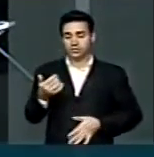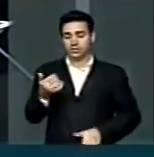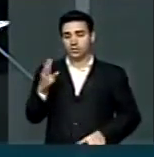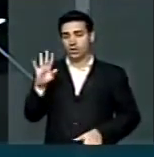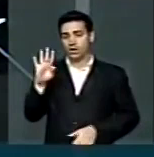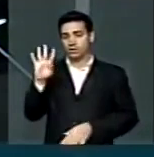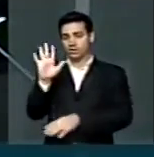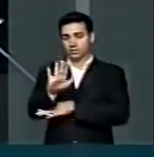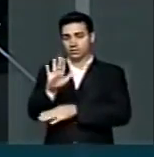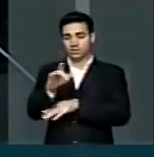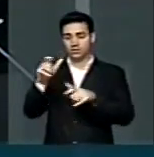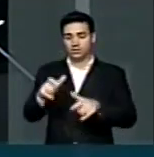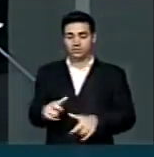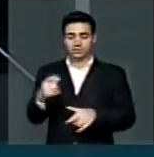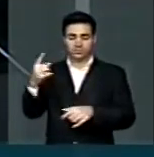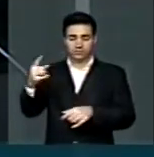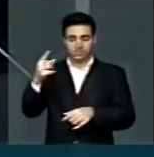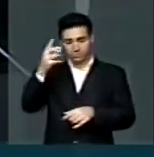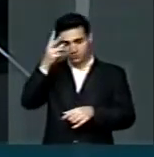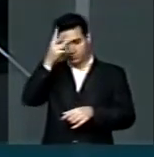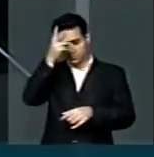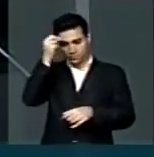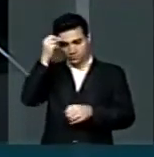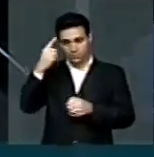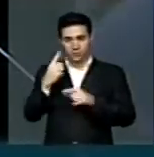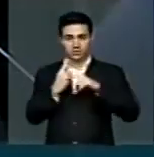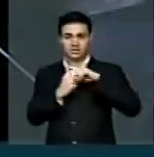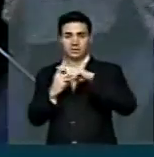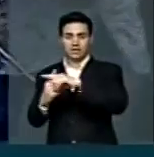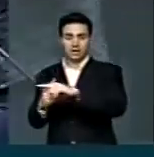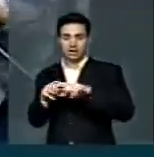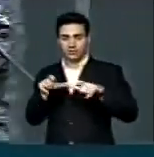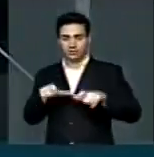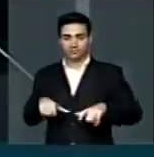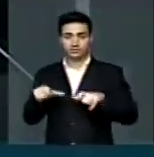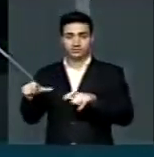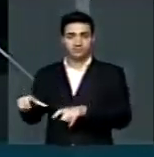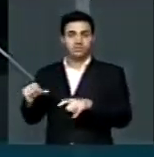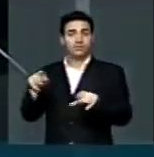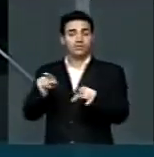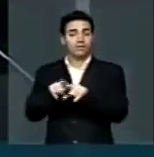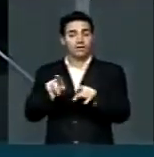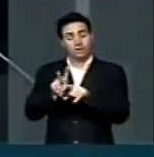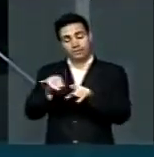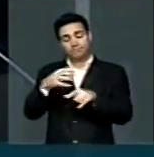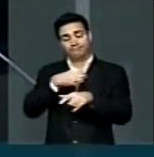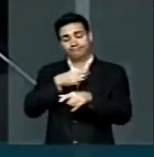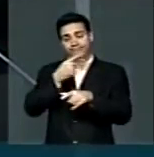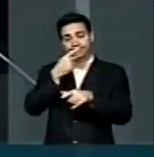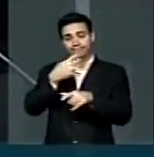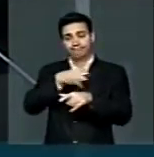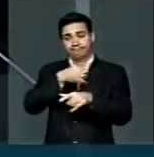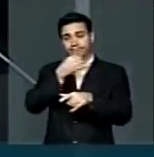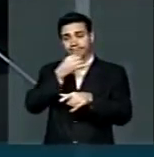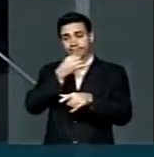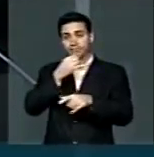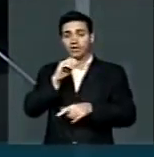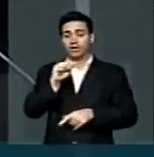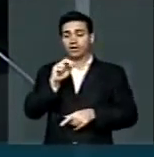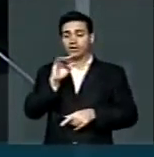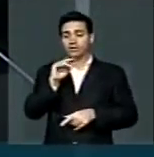horas, no cemitério municipal de Joinville. Por isso, registramos com muito pesar o falecimento da artista